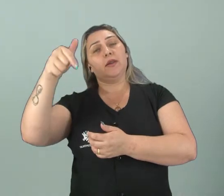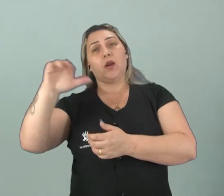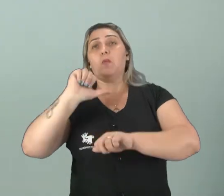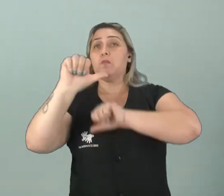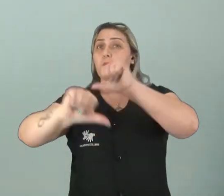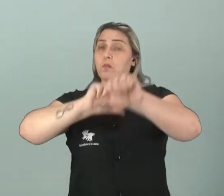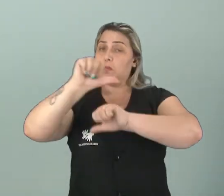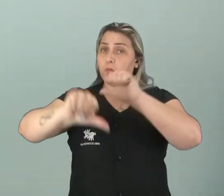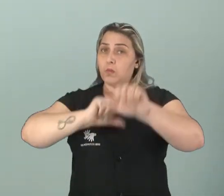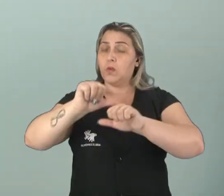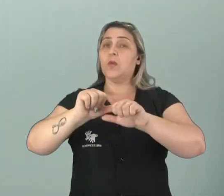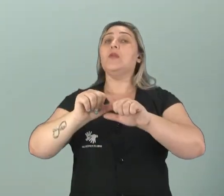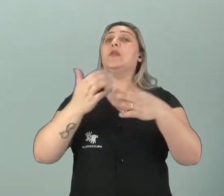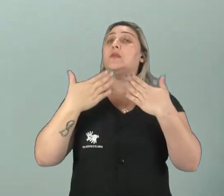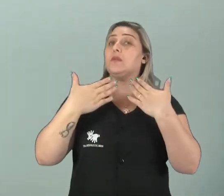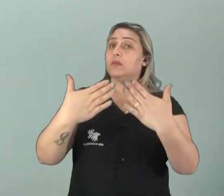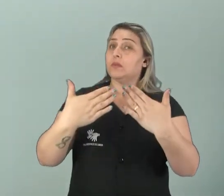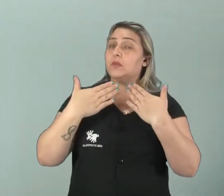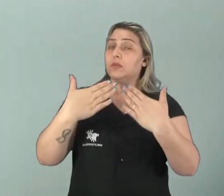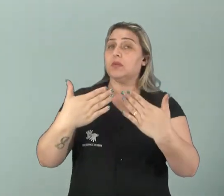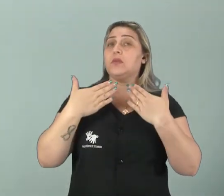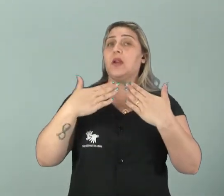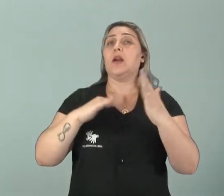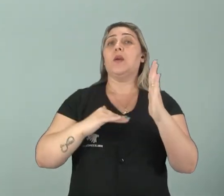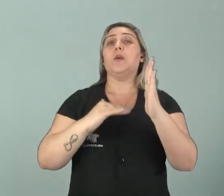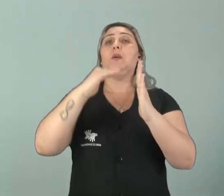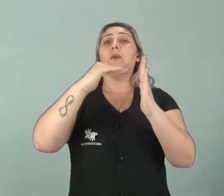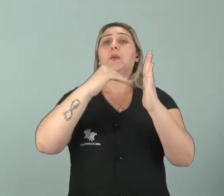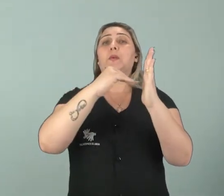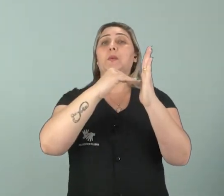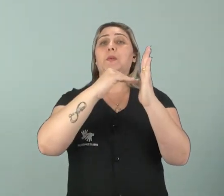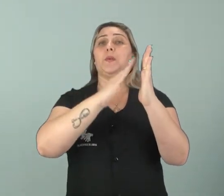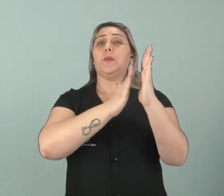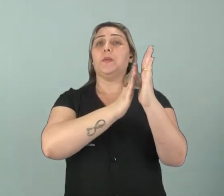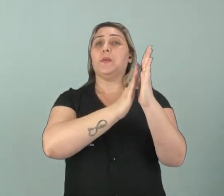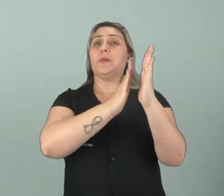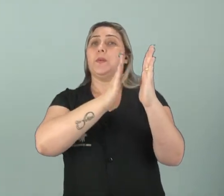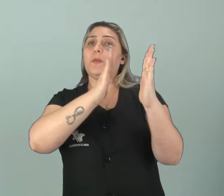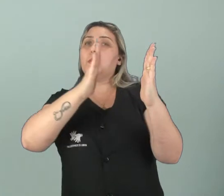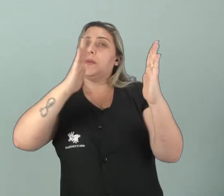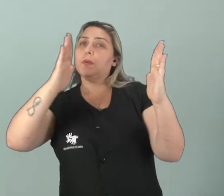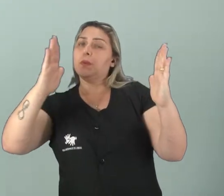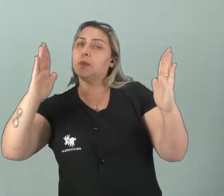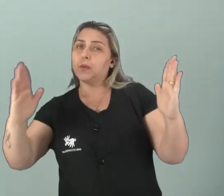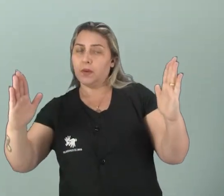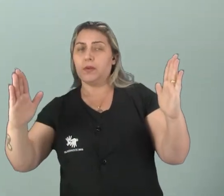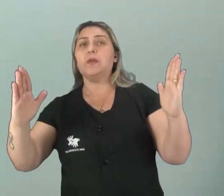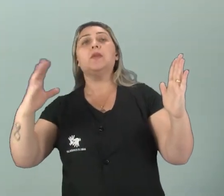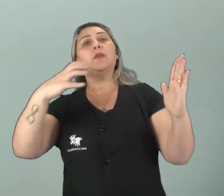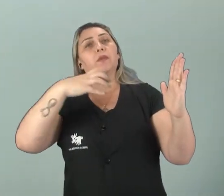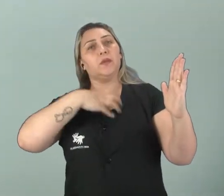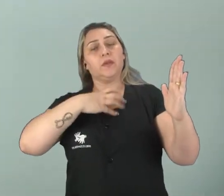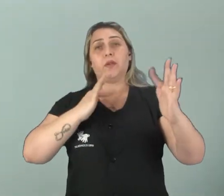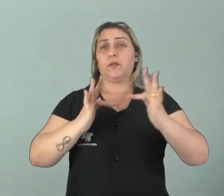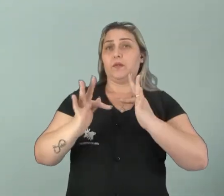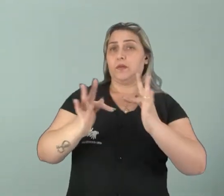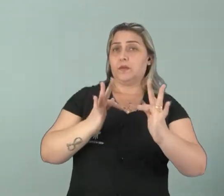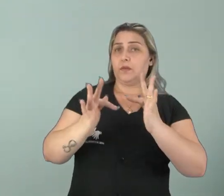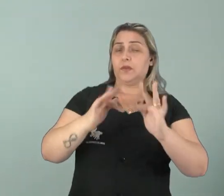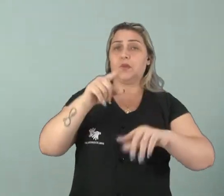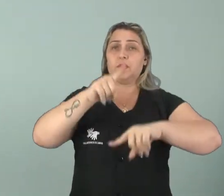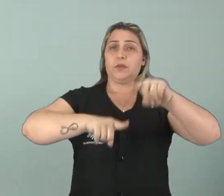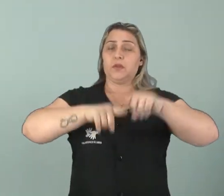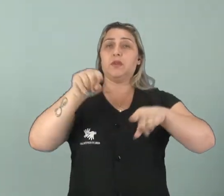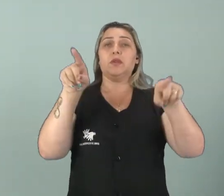Isso porque quando ele recebe calor, ele vai aumentando a distância, de modo que, como aumentar a distância, a forma física desse